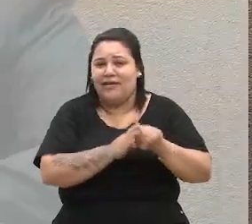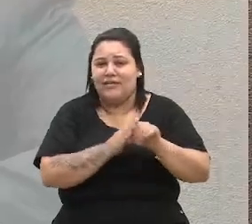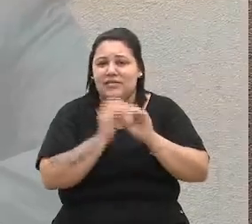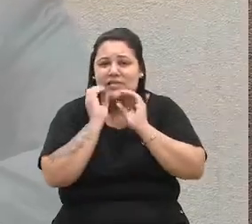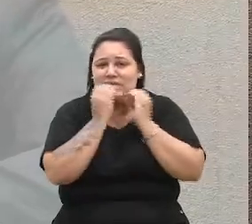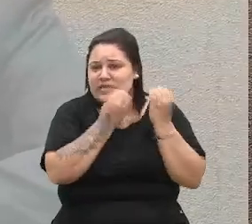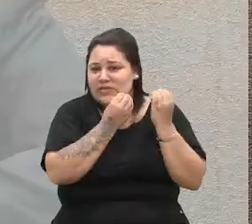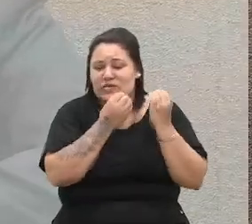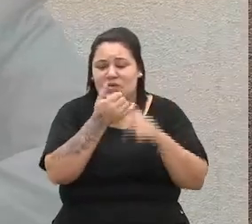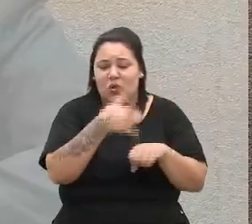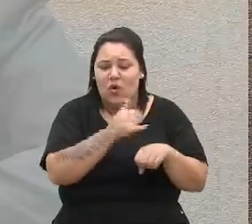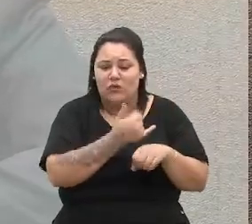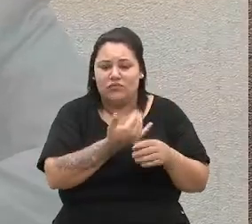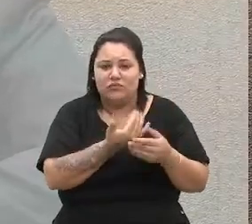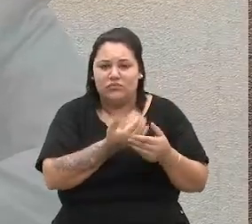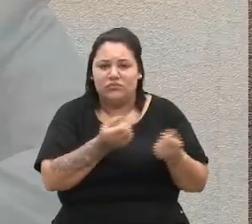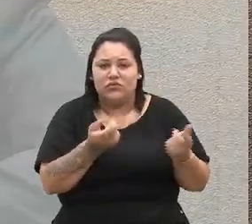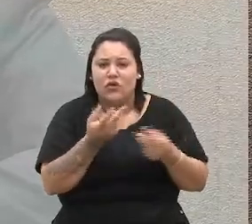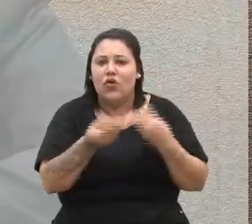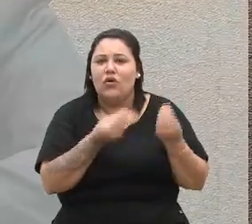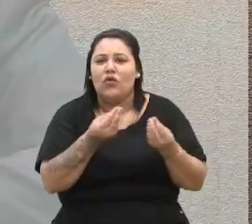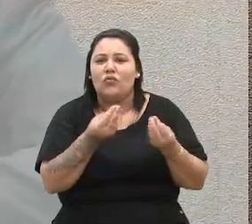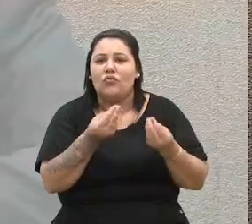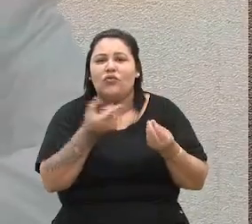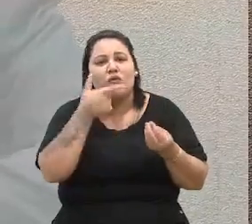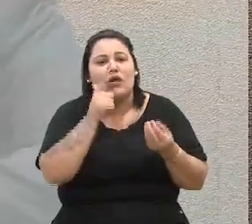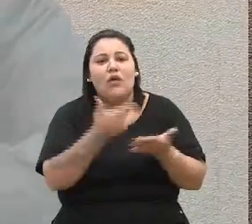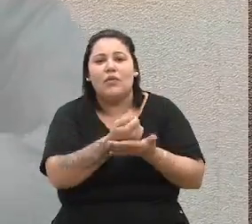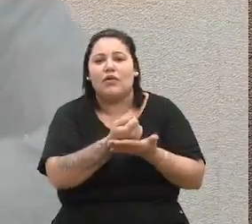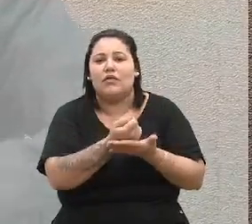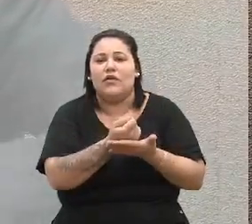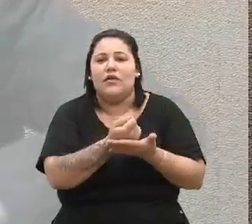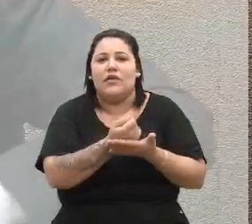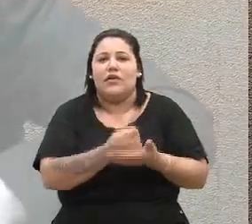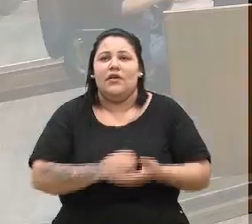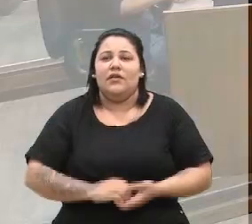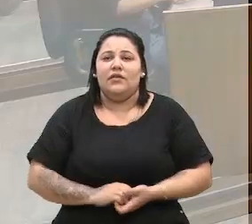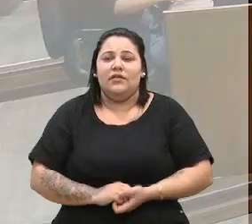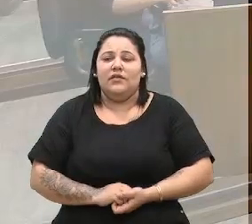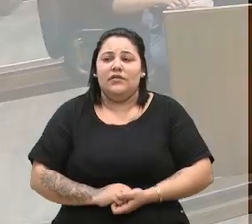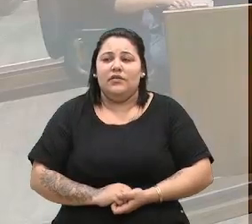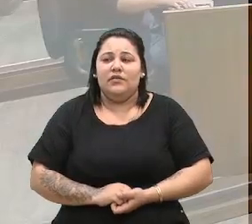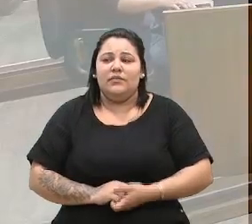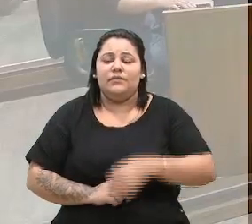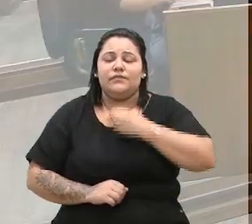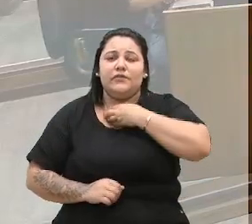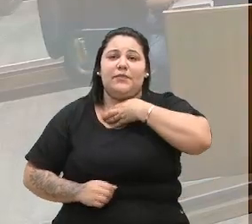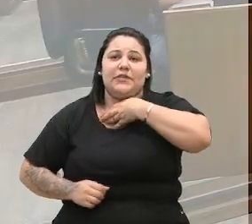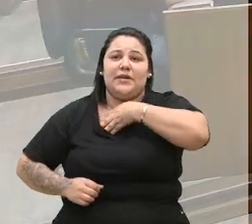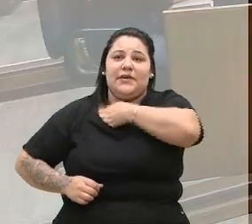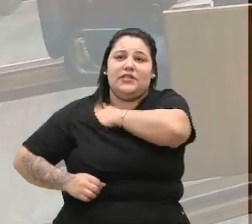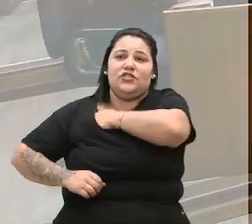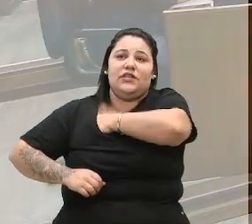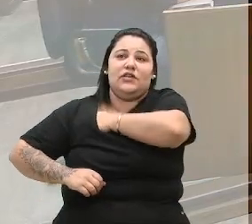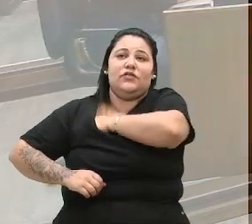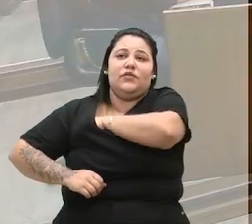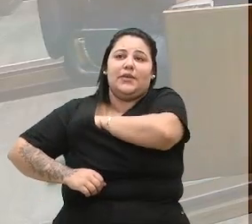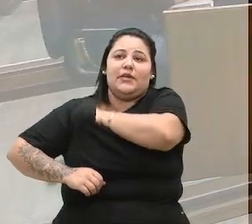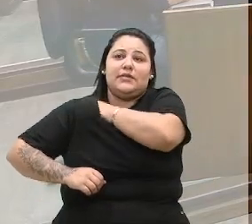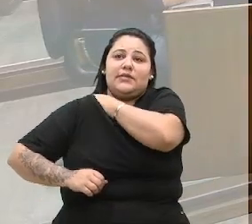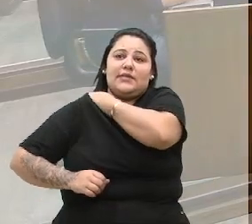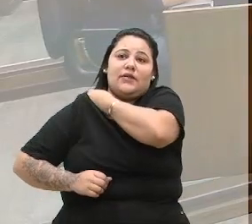senhor disse, né? Como é que ele vai conseguir comprar? Obrigado, vereador. Obrigado, vereador Fantinel, pela sua